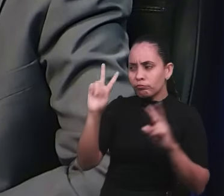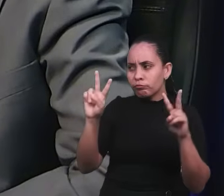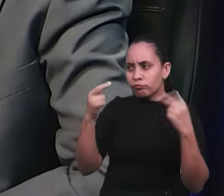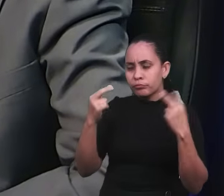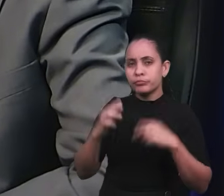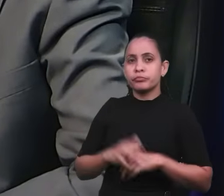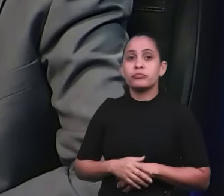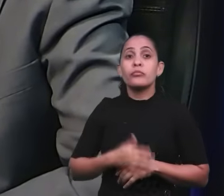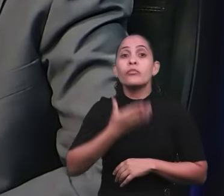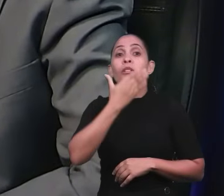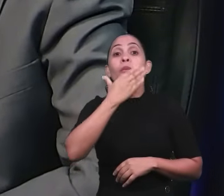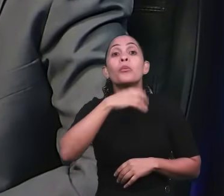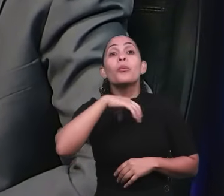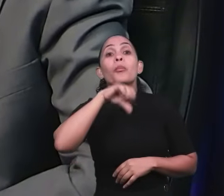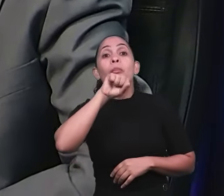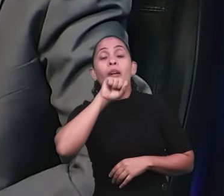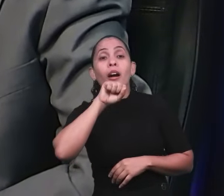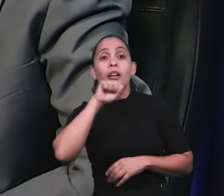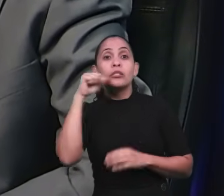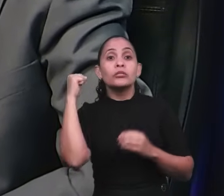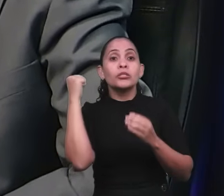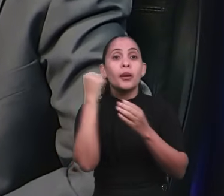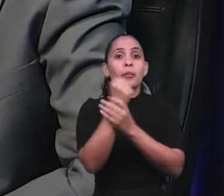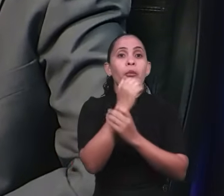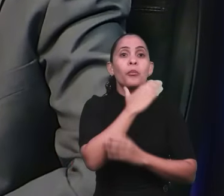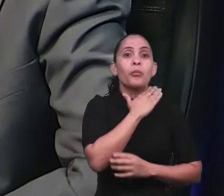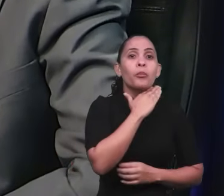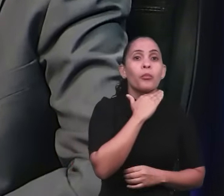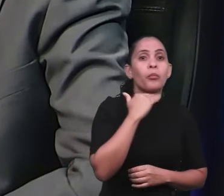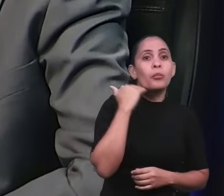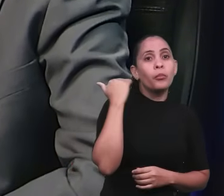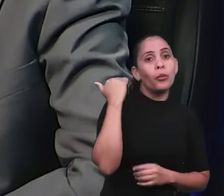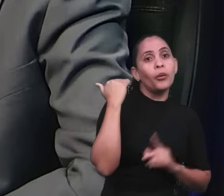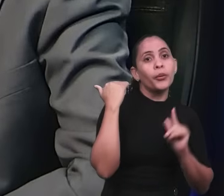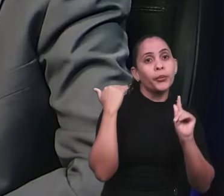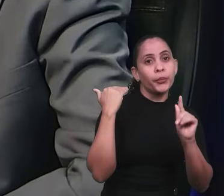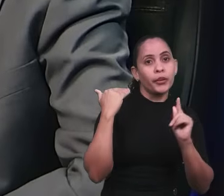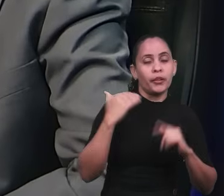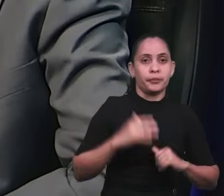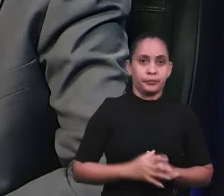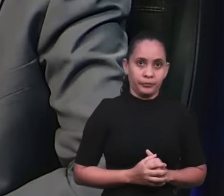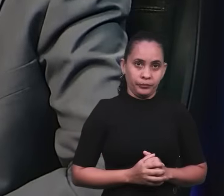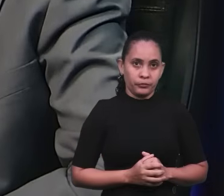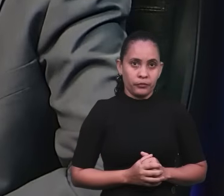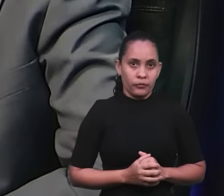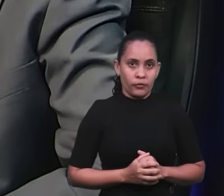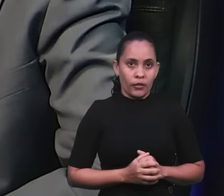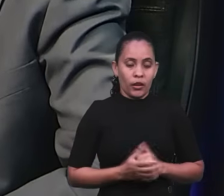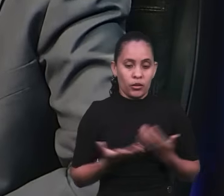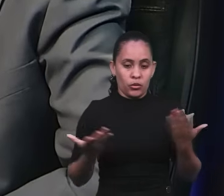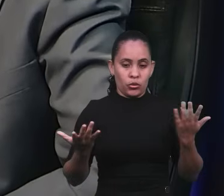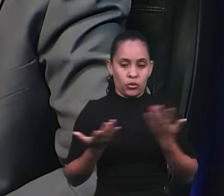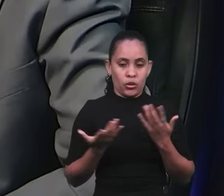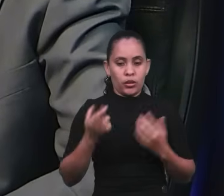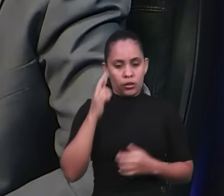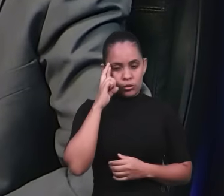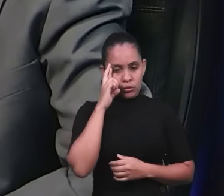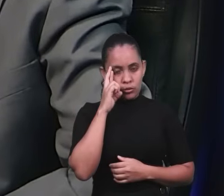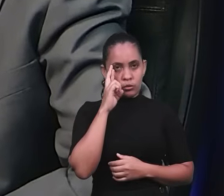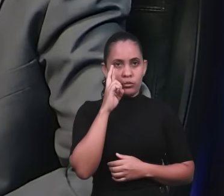de Abraão morre, Abraão se torna o